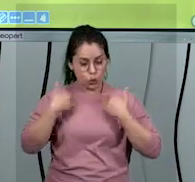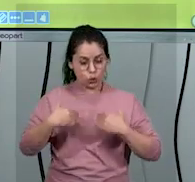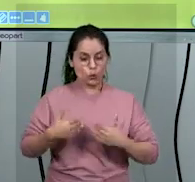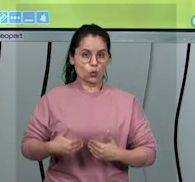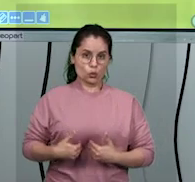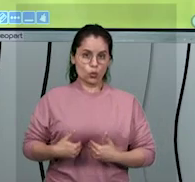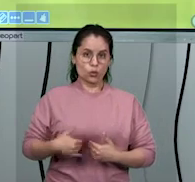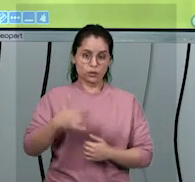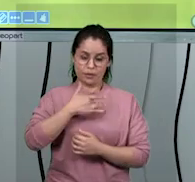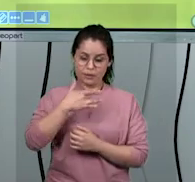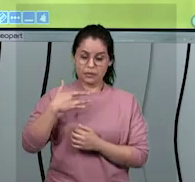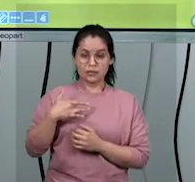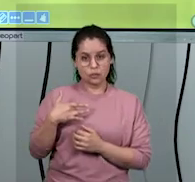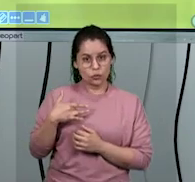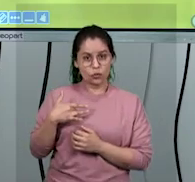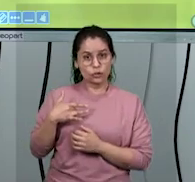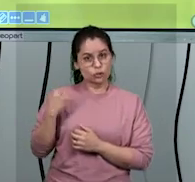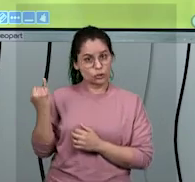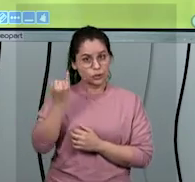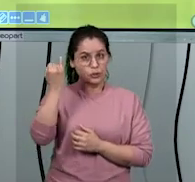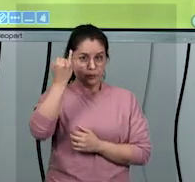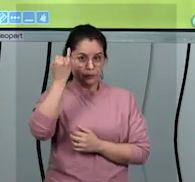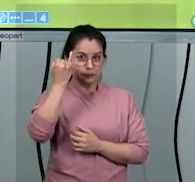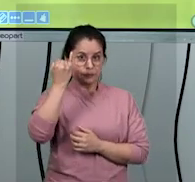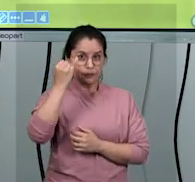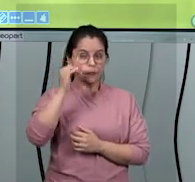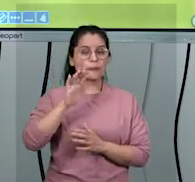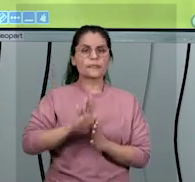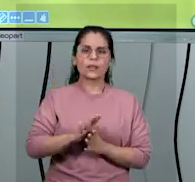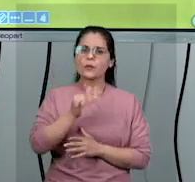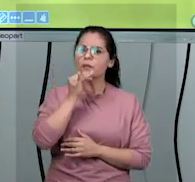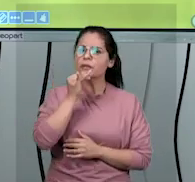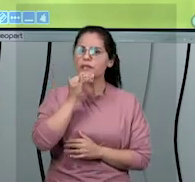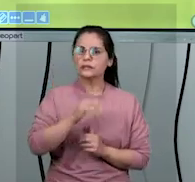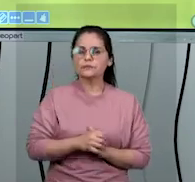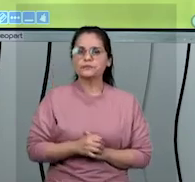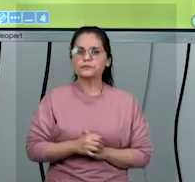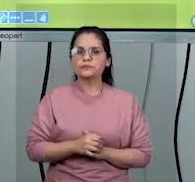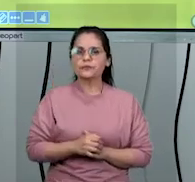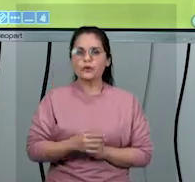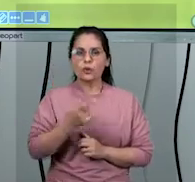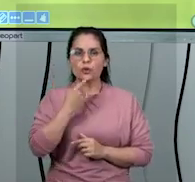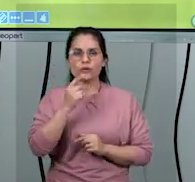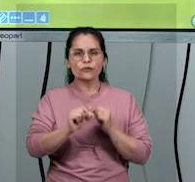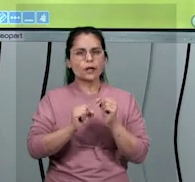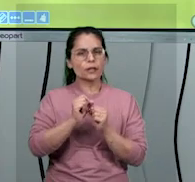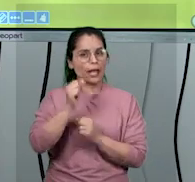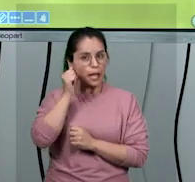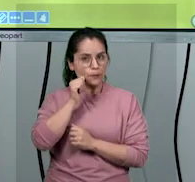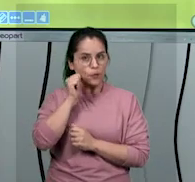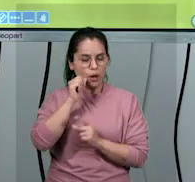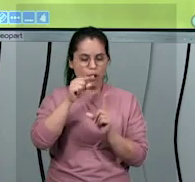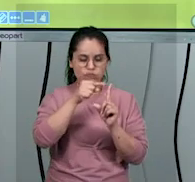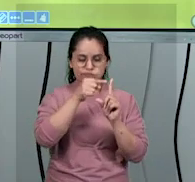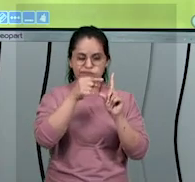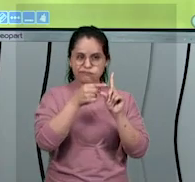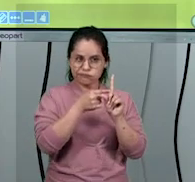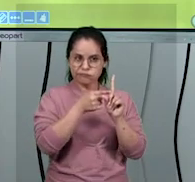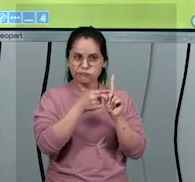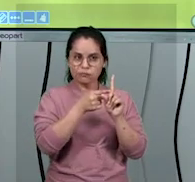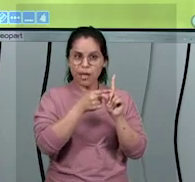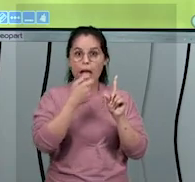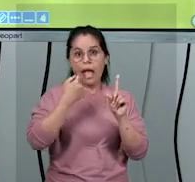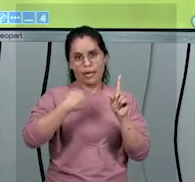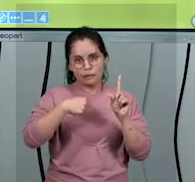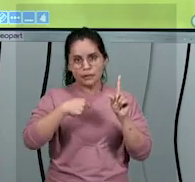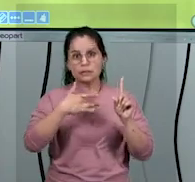para a nossa saúde e a nossa saúde é importante para isso. Por exemplo, quando a gente fala de uma mulher que vai ter um bebê, ela precisa ser